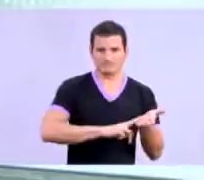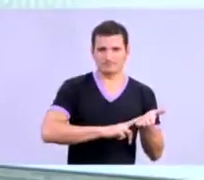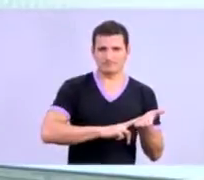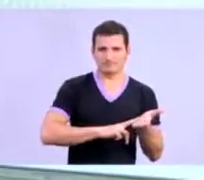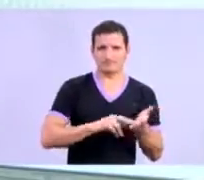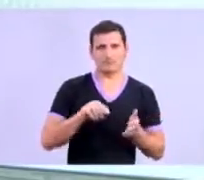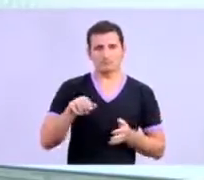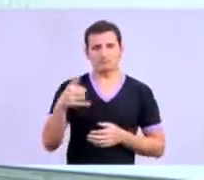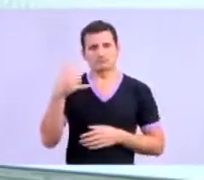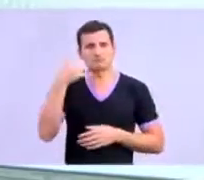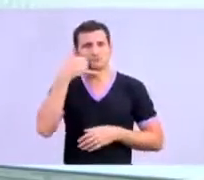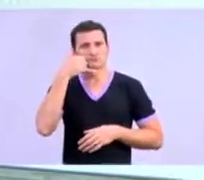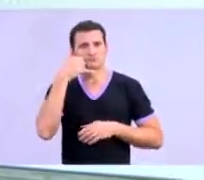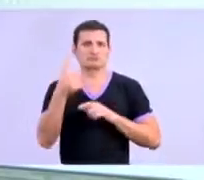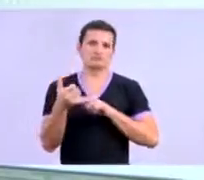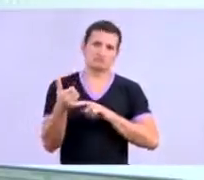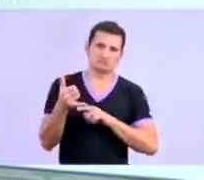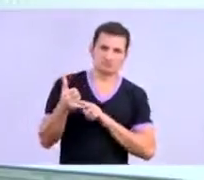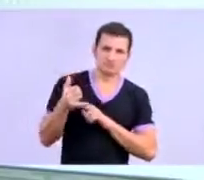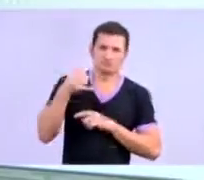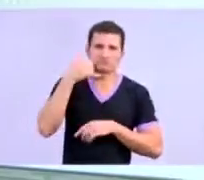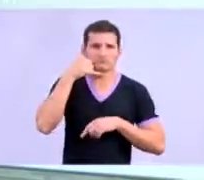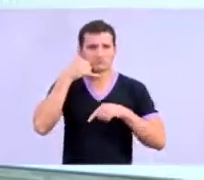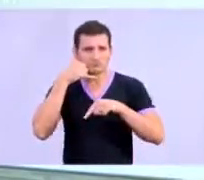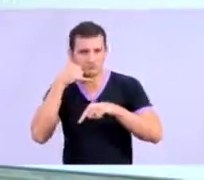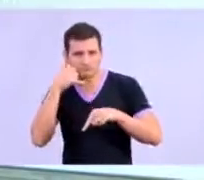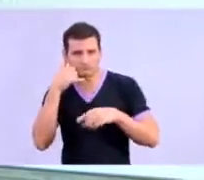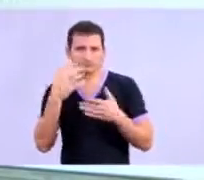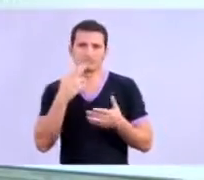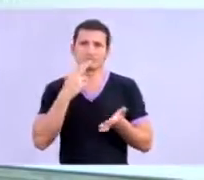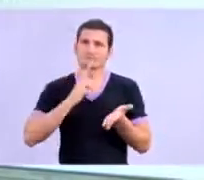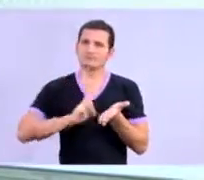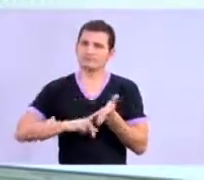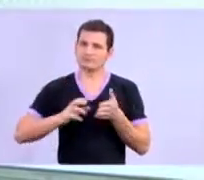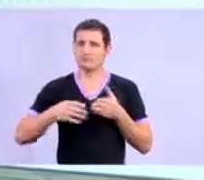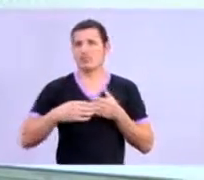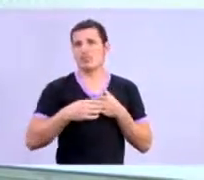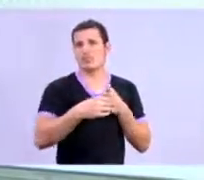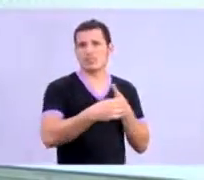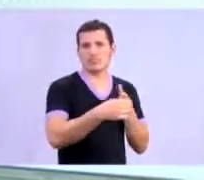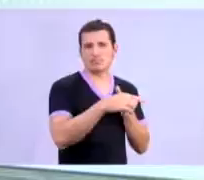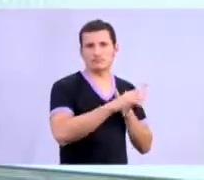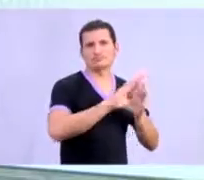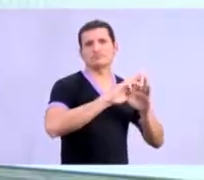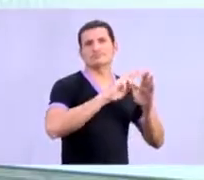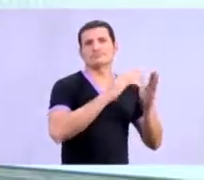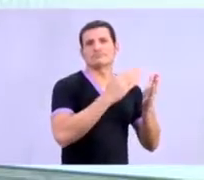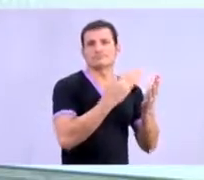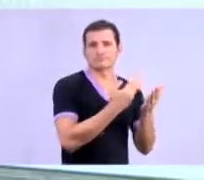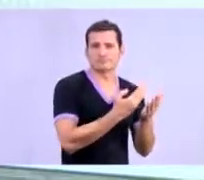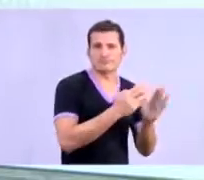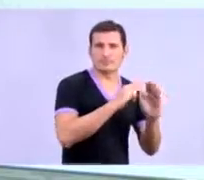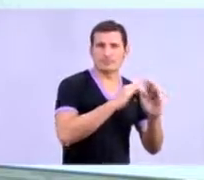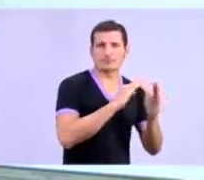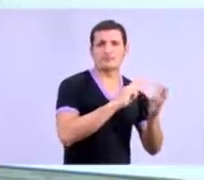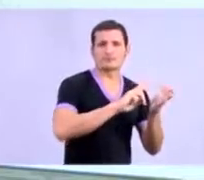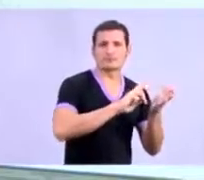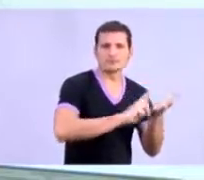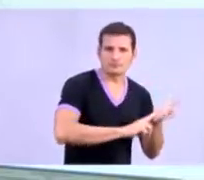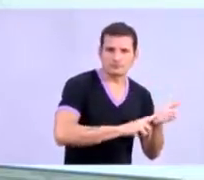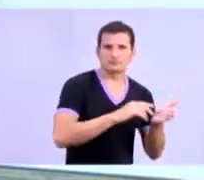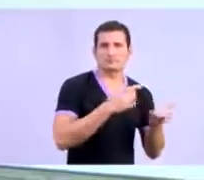pega, liga para outra pessoa. Na carta a gente tem que levar até o correio faz o papel da entrega, ok? Então é quando